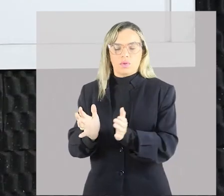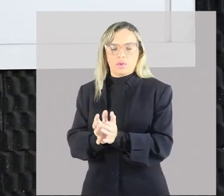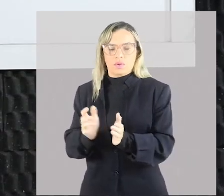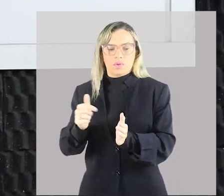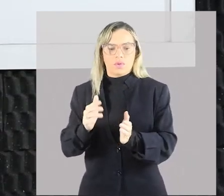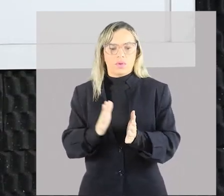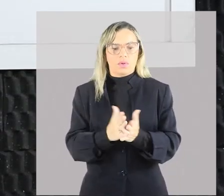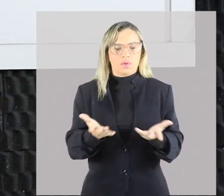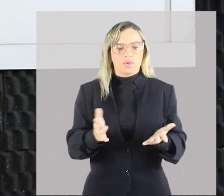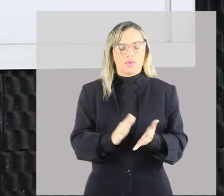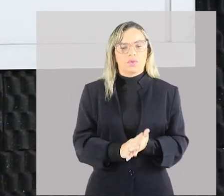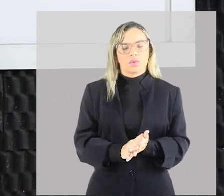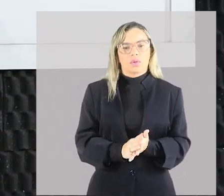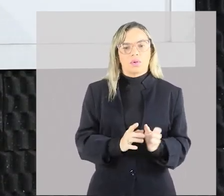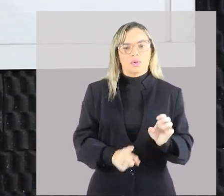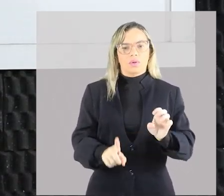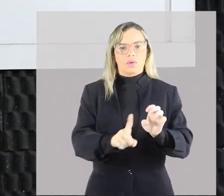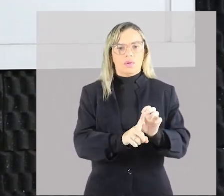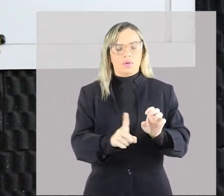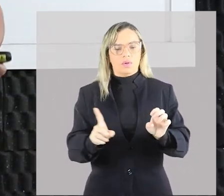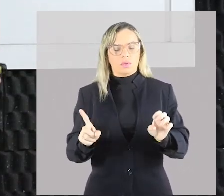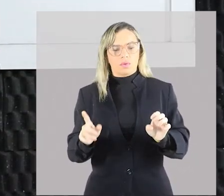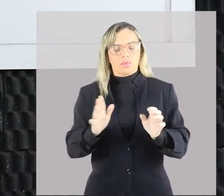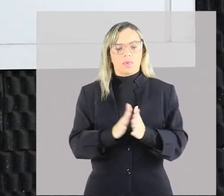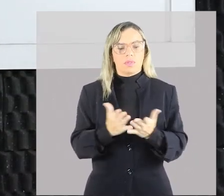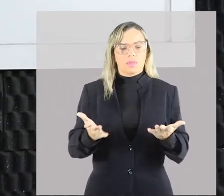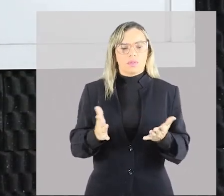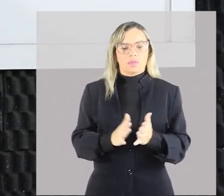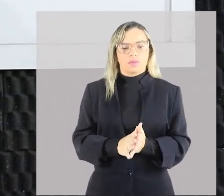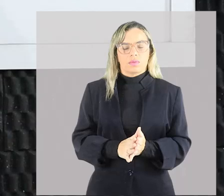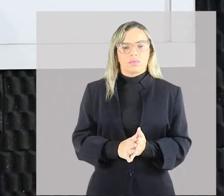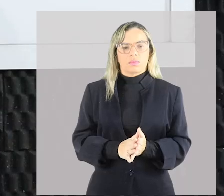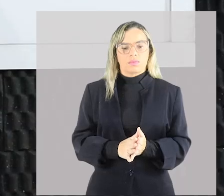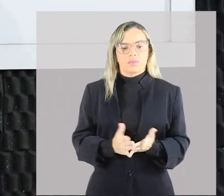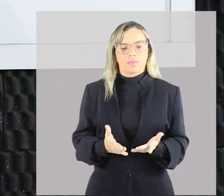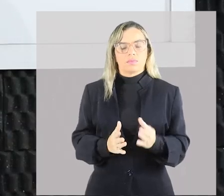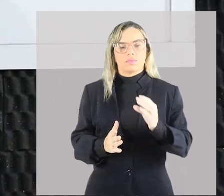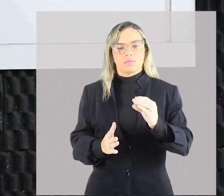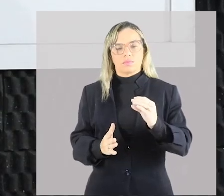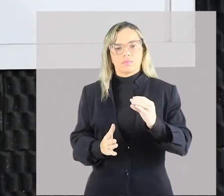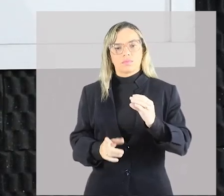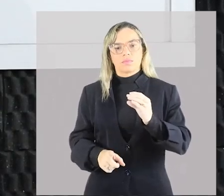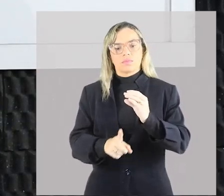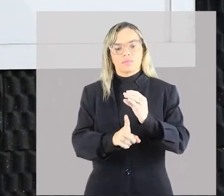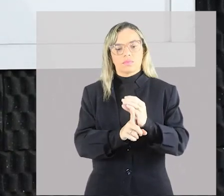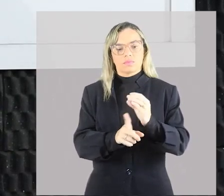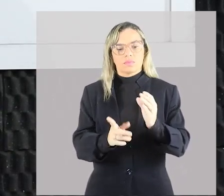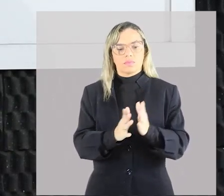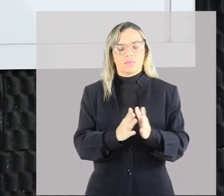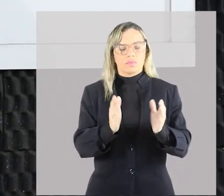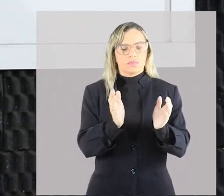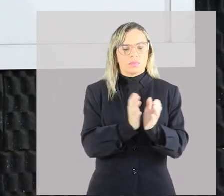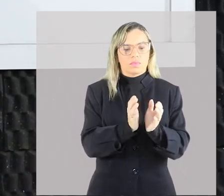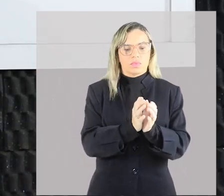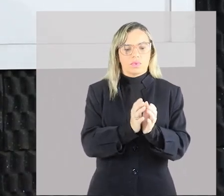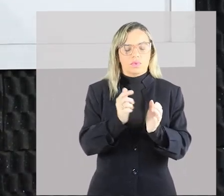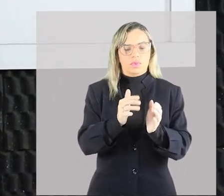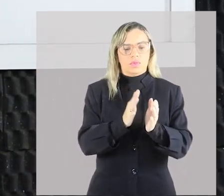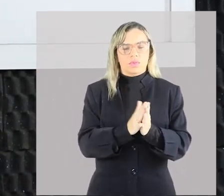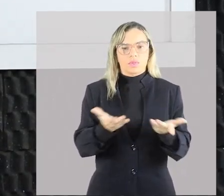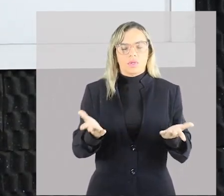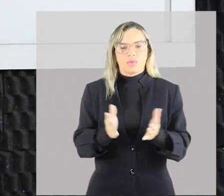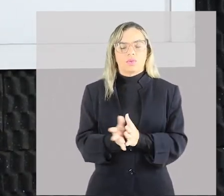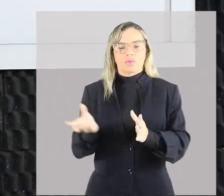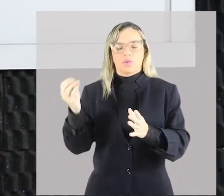nem relação de não pertence. Se ele está contido ou não está contido. No caso especificamente do vazio, ele está contido em qualquer conjunto.